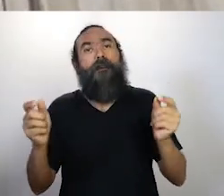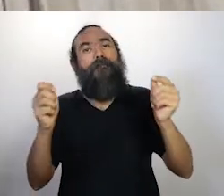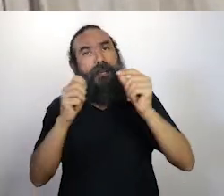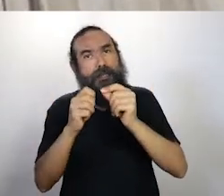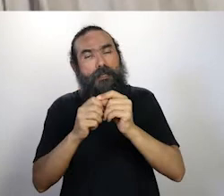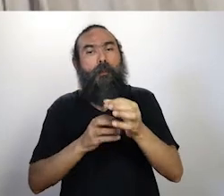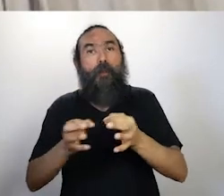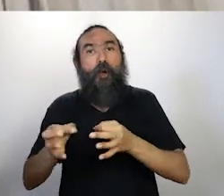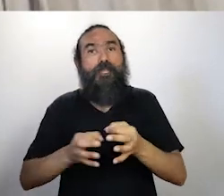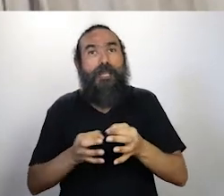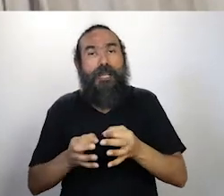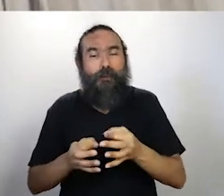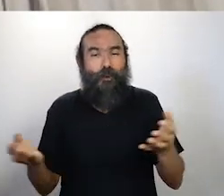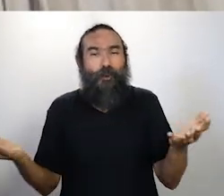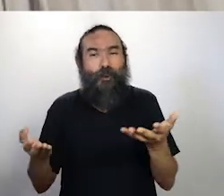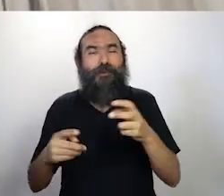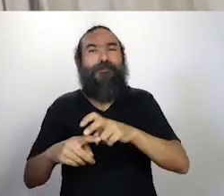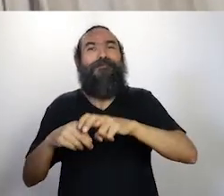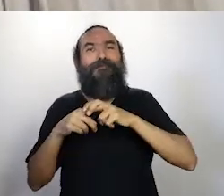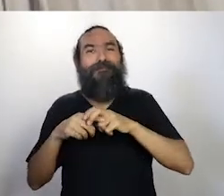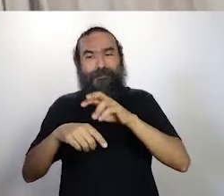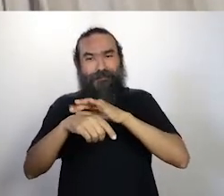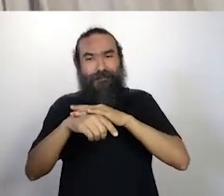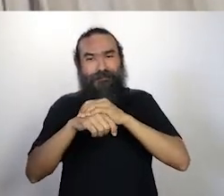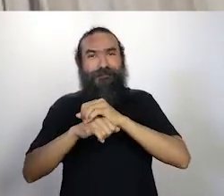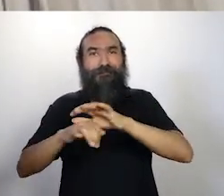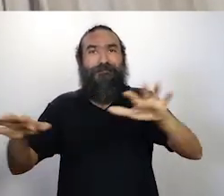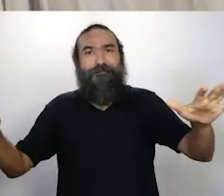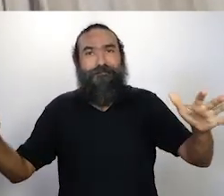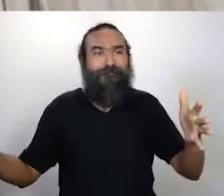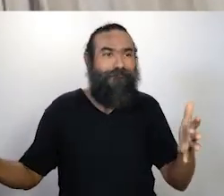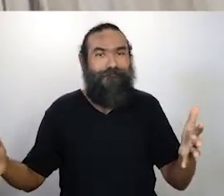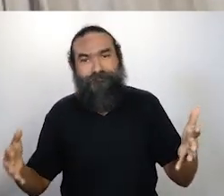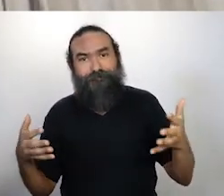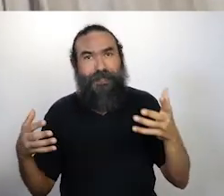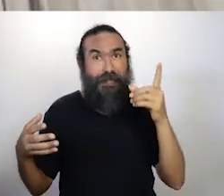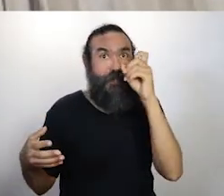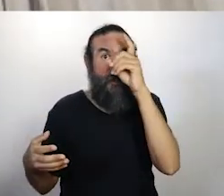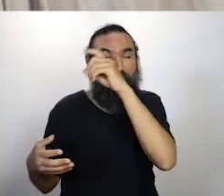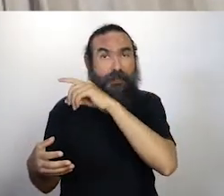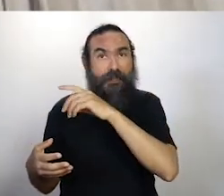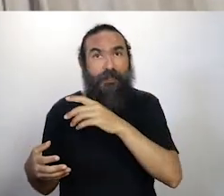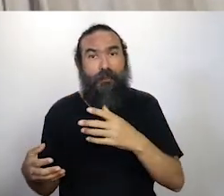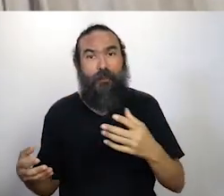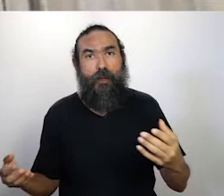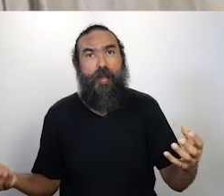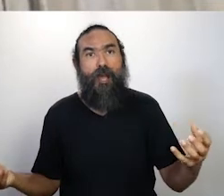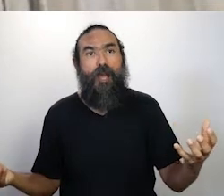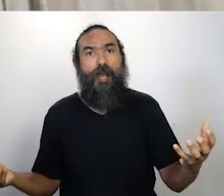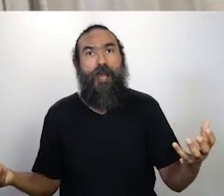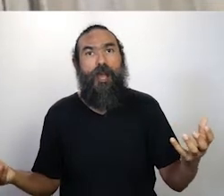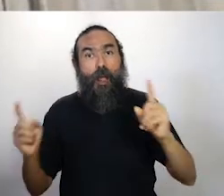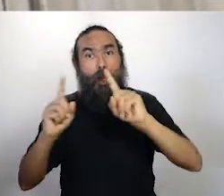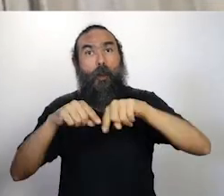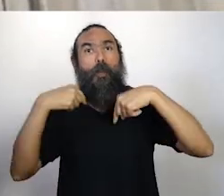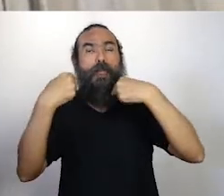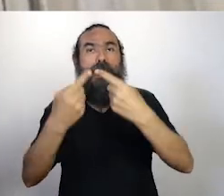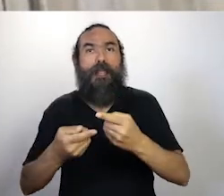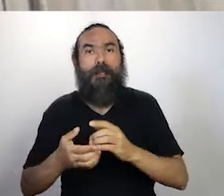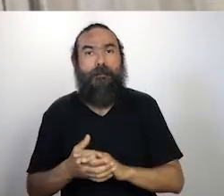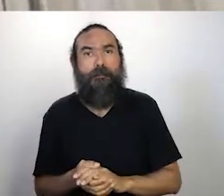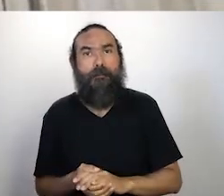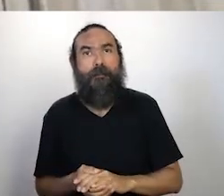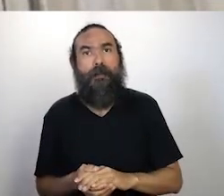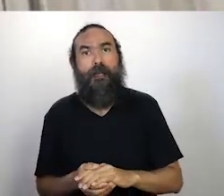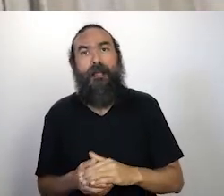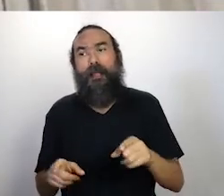da pandemia. A gente está numa disputa, sociedade civil, com diferentes atores do setor da sociedade civil também, mas com o governo, para